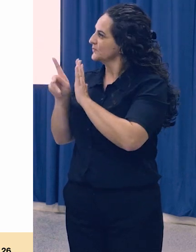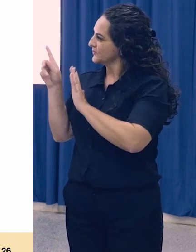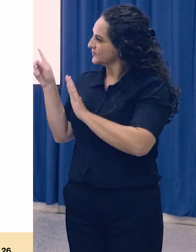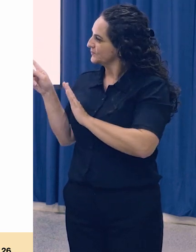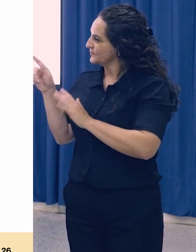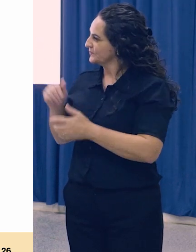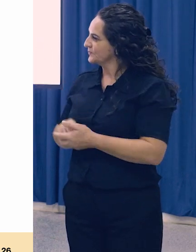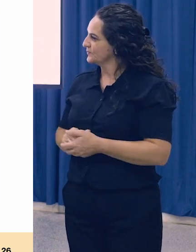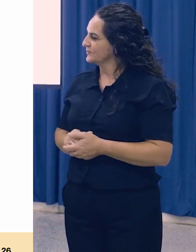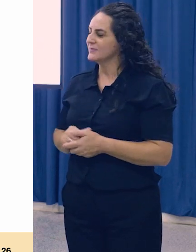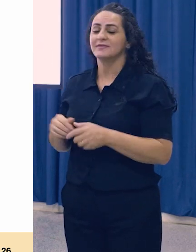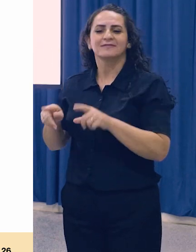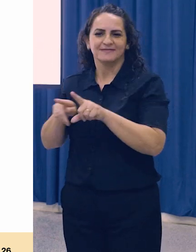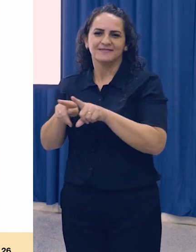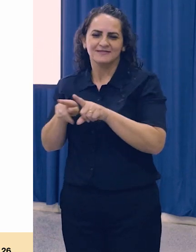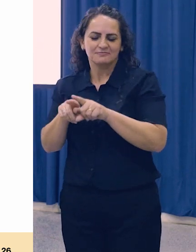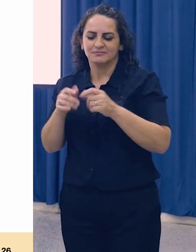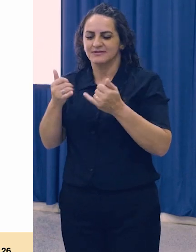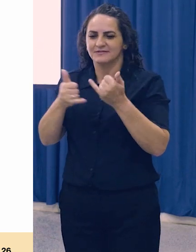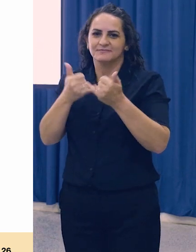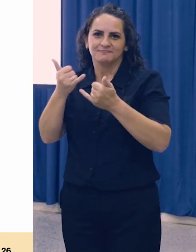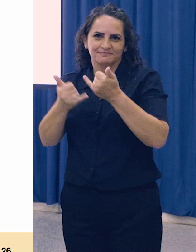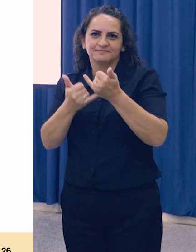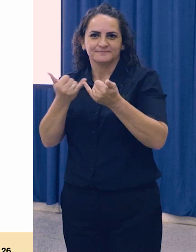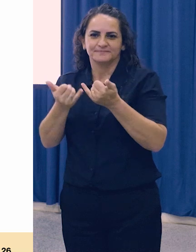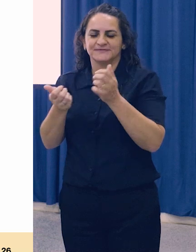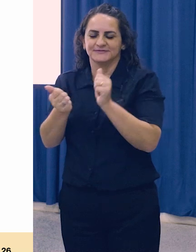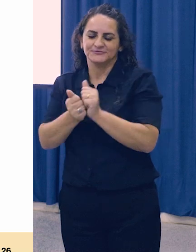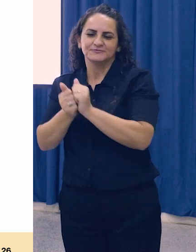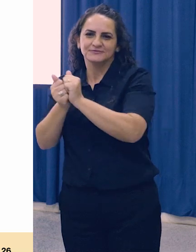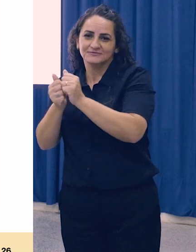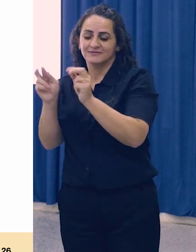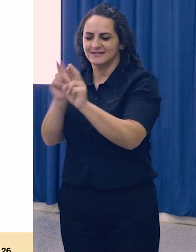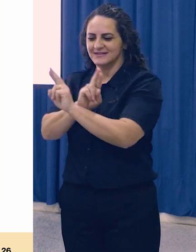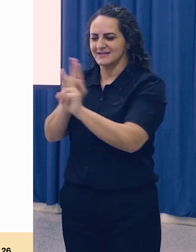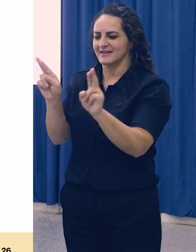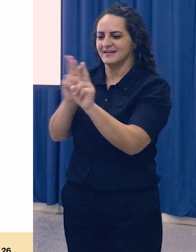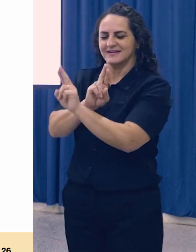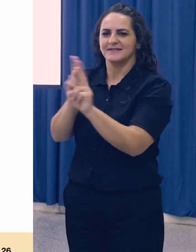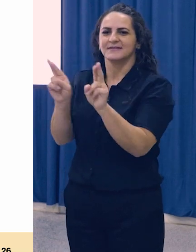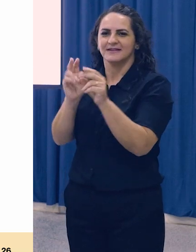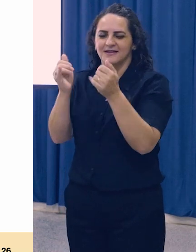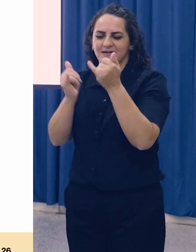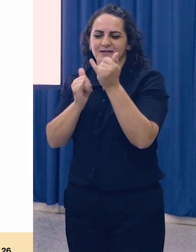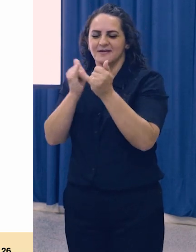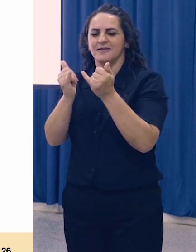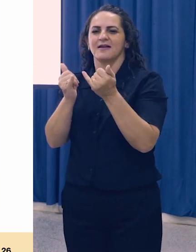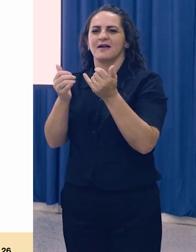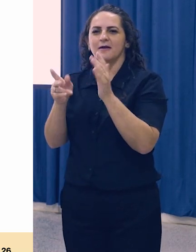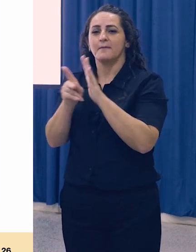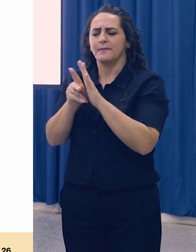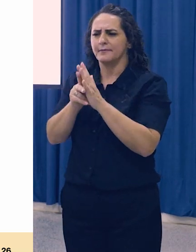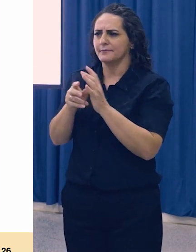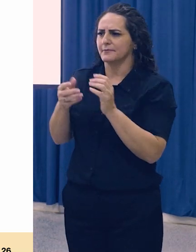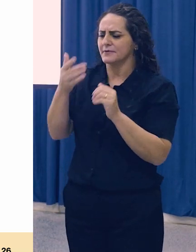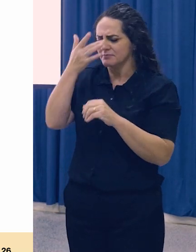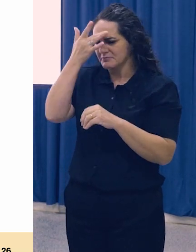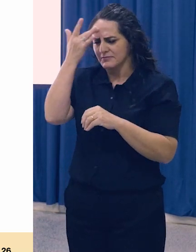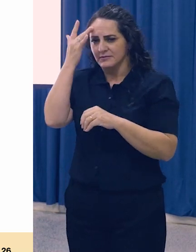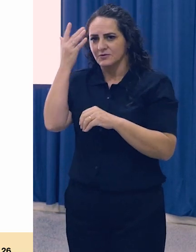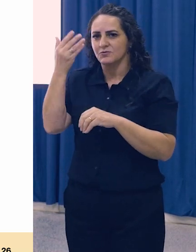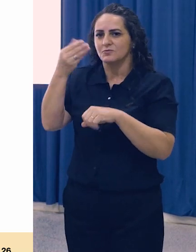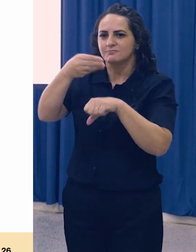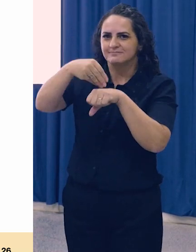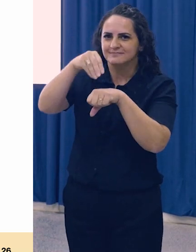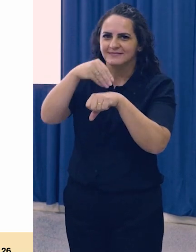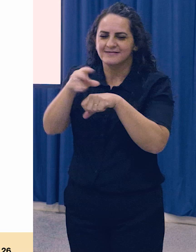Things. Que é um meme, enfim, para o pessoal se relacionar ali, o pessoal que gosta de Stranger Things vai comentar, e a